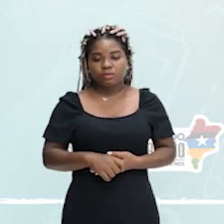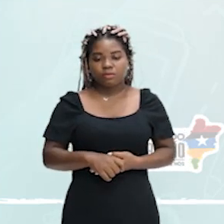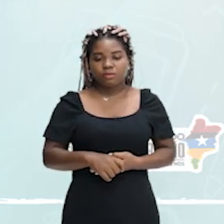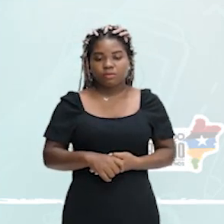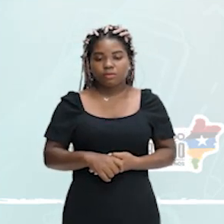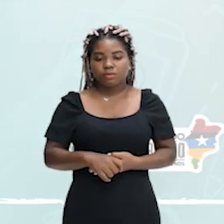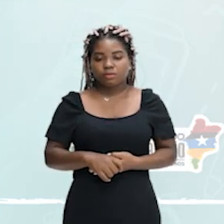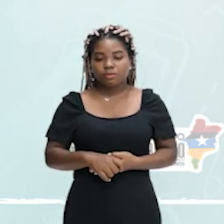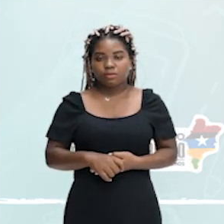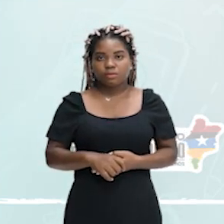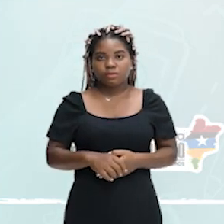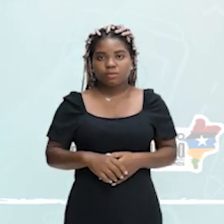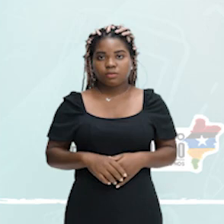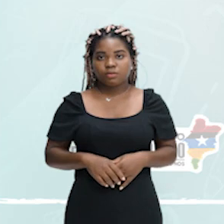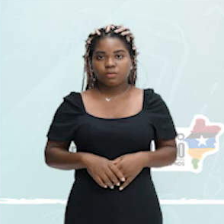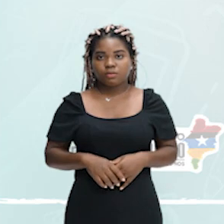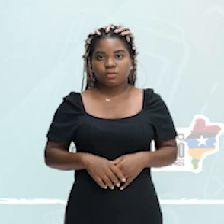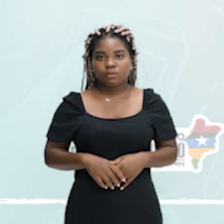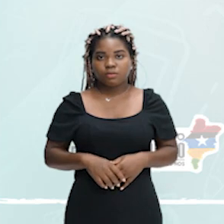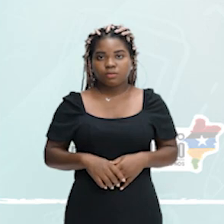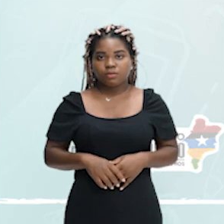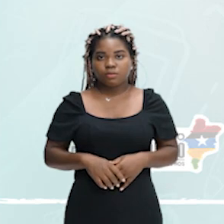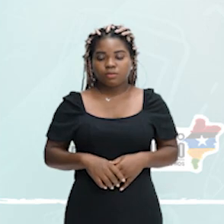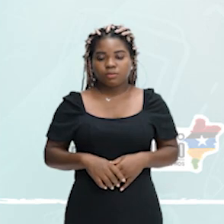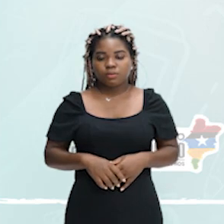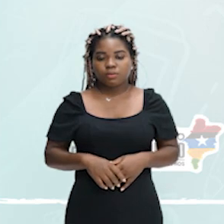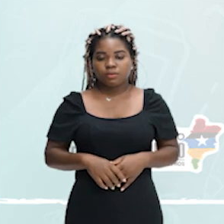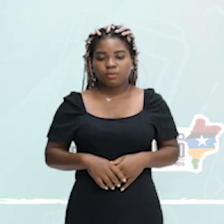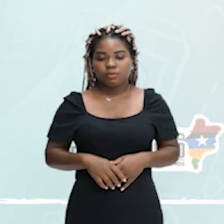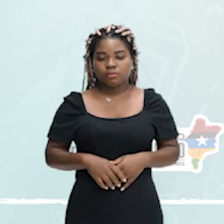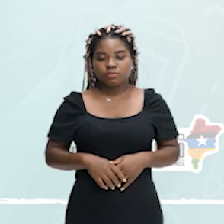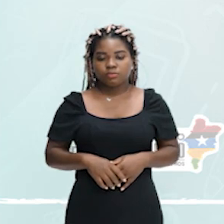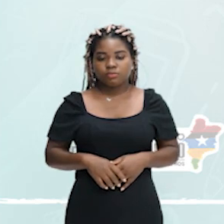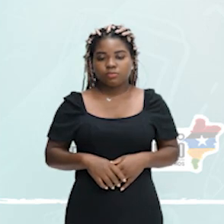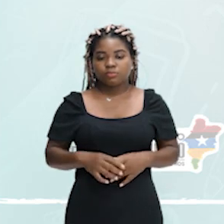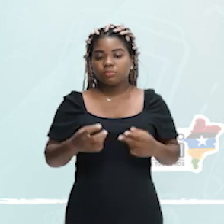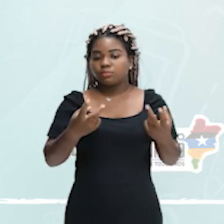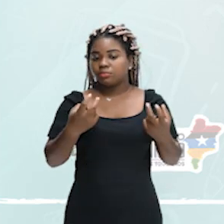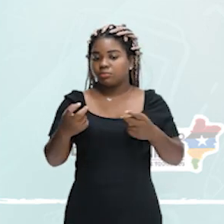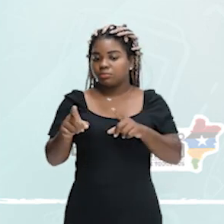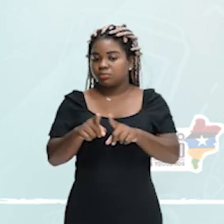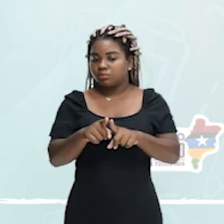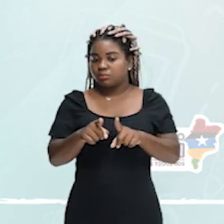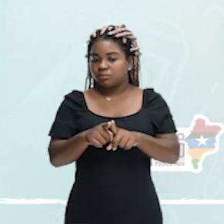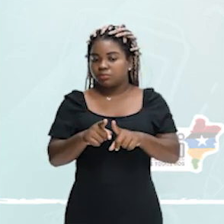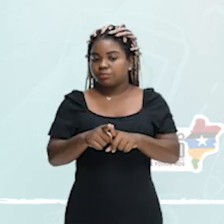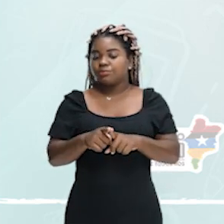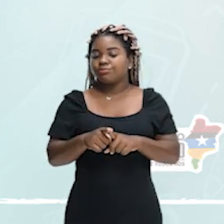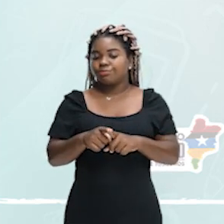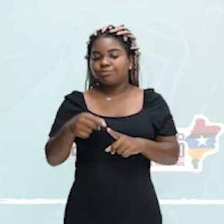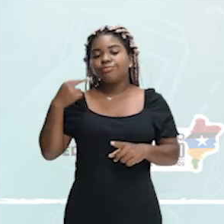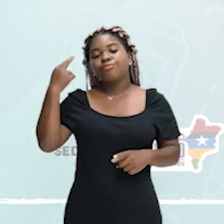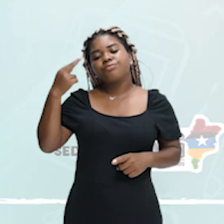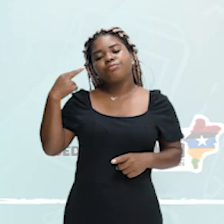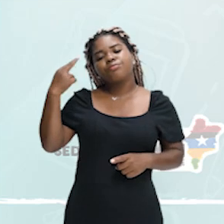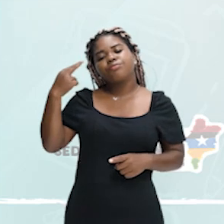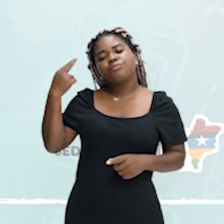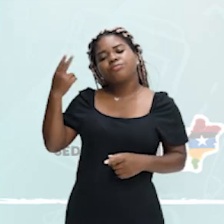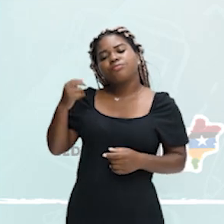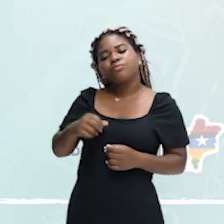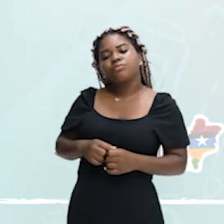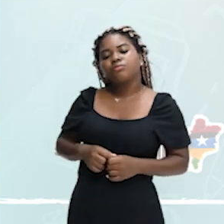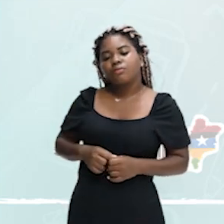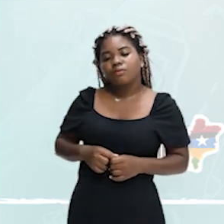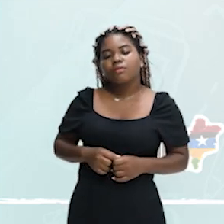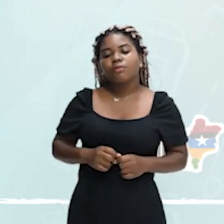2. Então, eu vou ter 100 vezes 2 ao quadrado. Perceba que a gente já começa a enxergar uma lei de formação